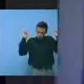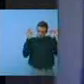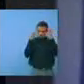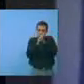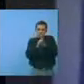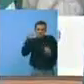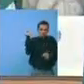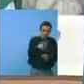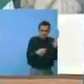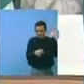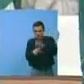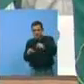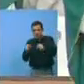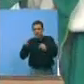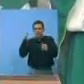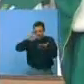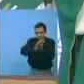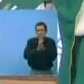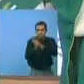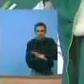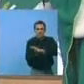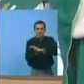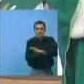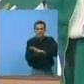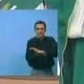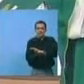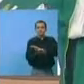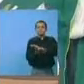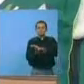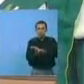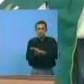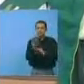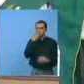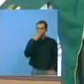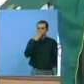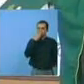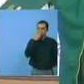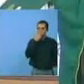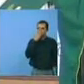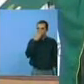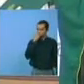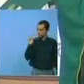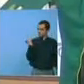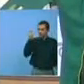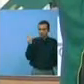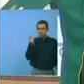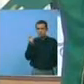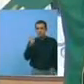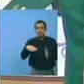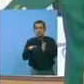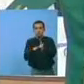deles para trazê-la. Aquela mulher foi responsável para dar ao Papa, Pedro era o Papa,